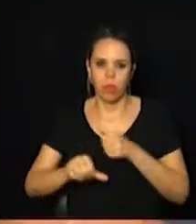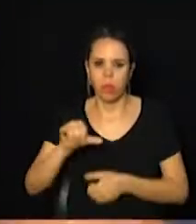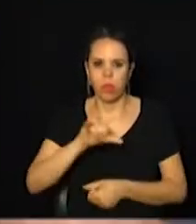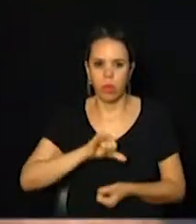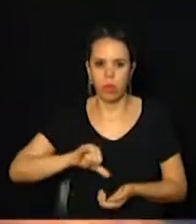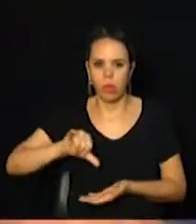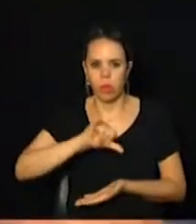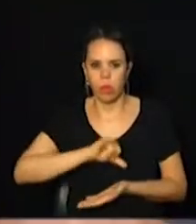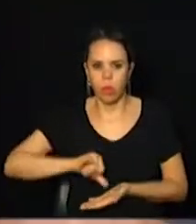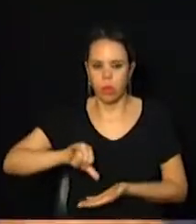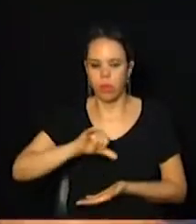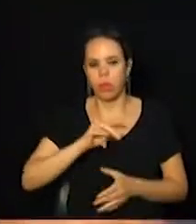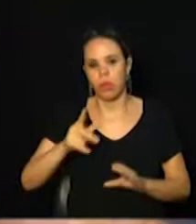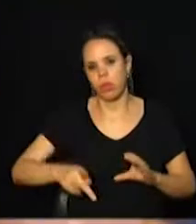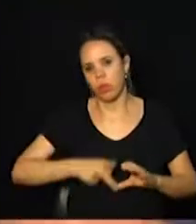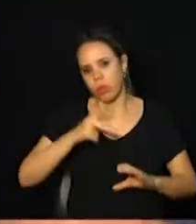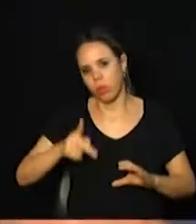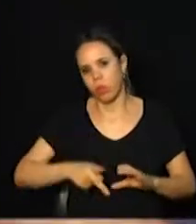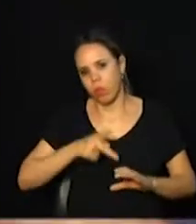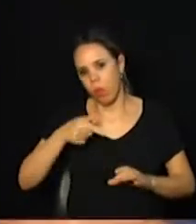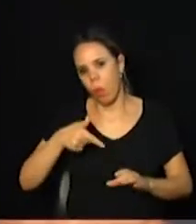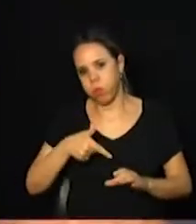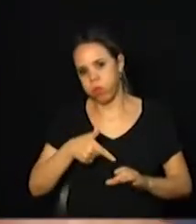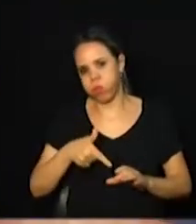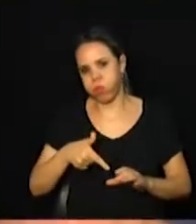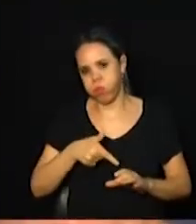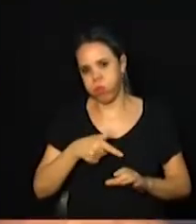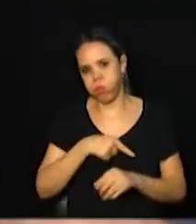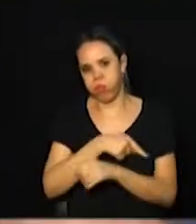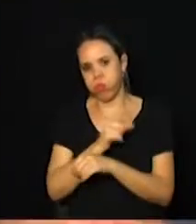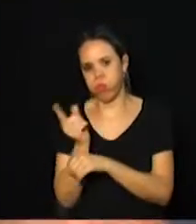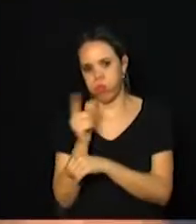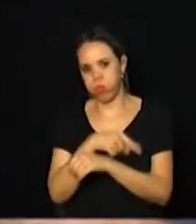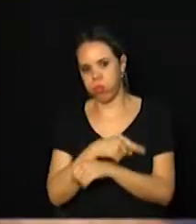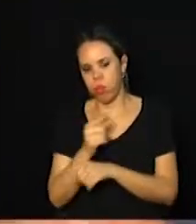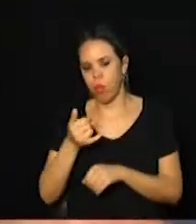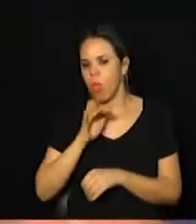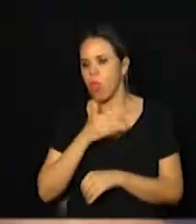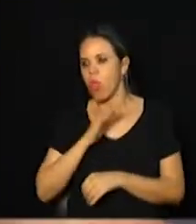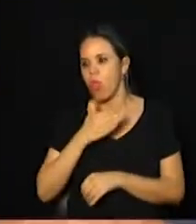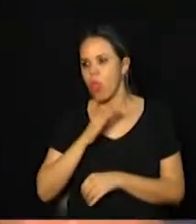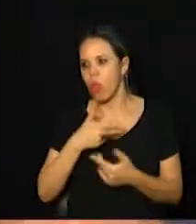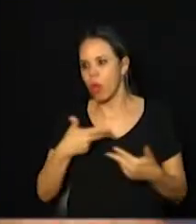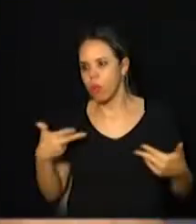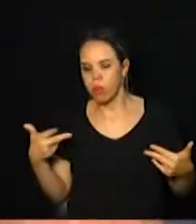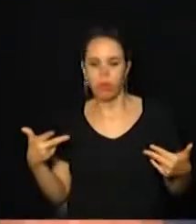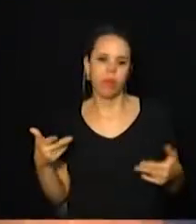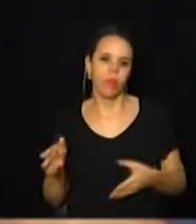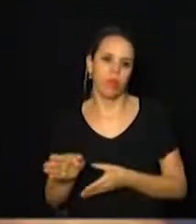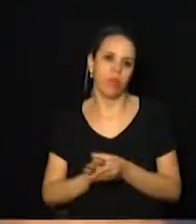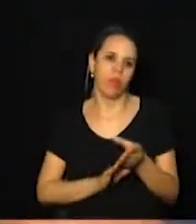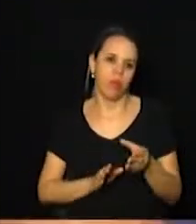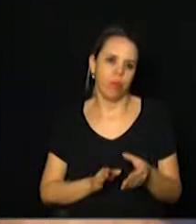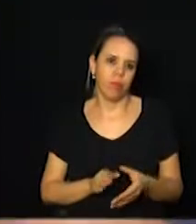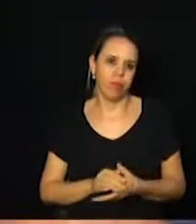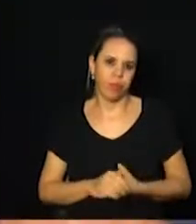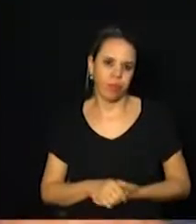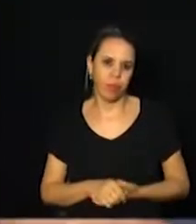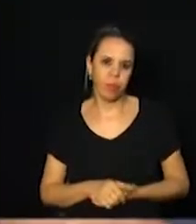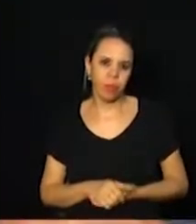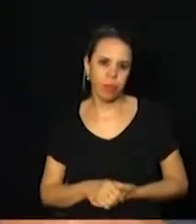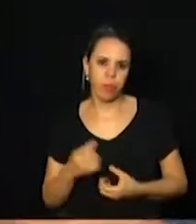tem a calibragem de pneu tem acho planeta tem a bateria e muita recomendação quando um